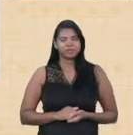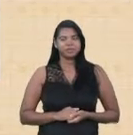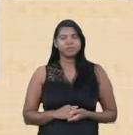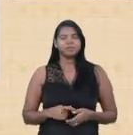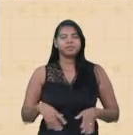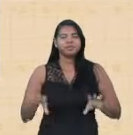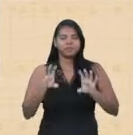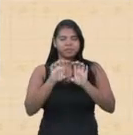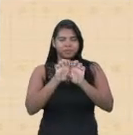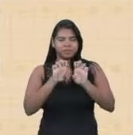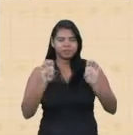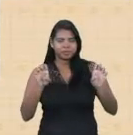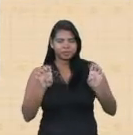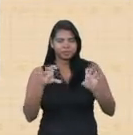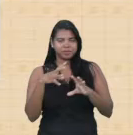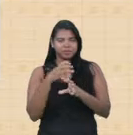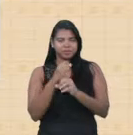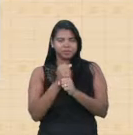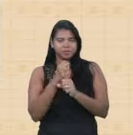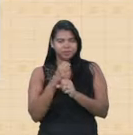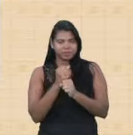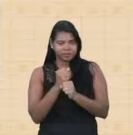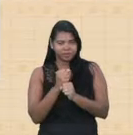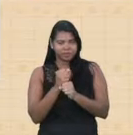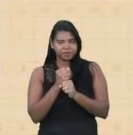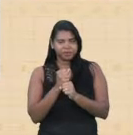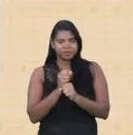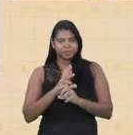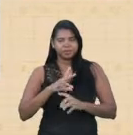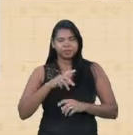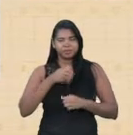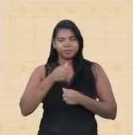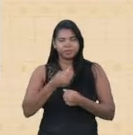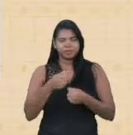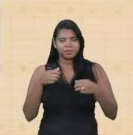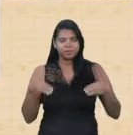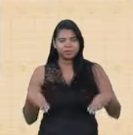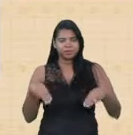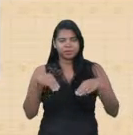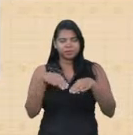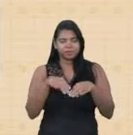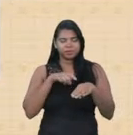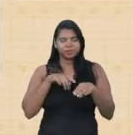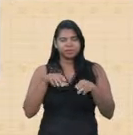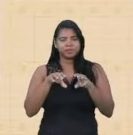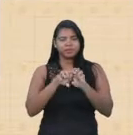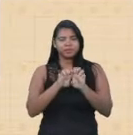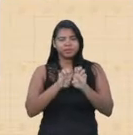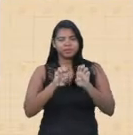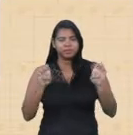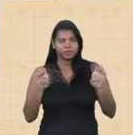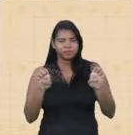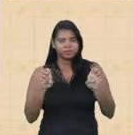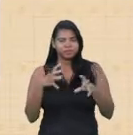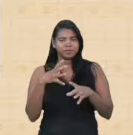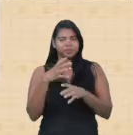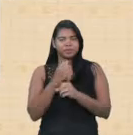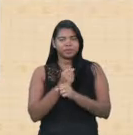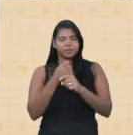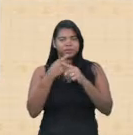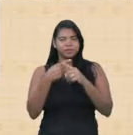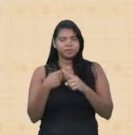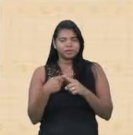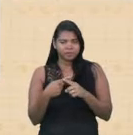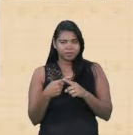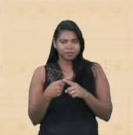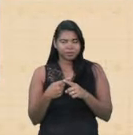que você vai utilizar para calcular essa força magnética, ela vai ser obtida pela equação em que você vai multiplicar a